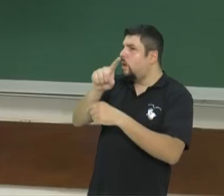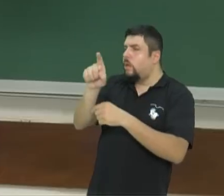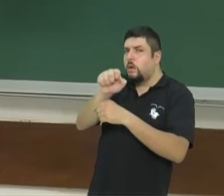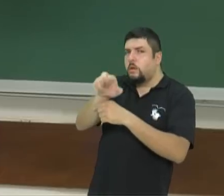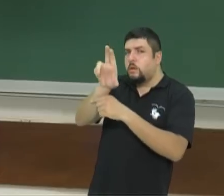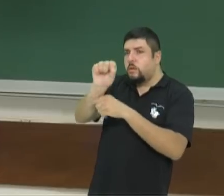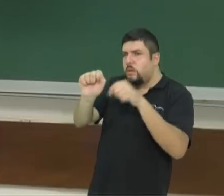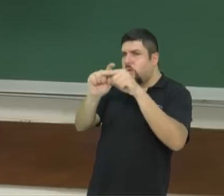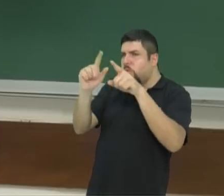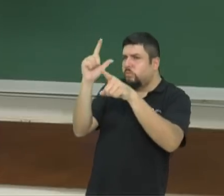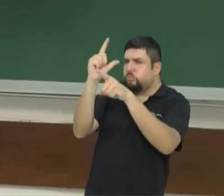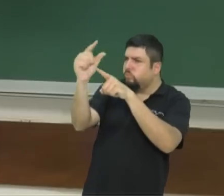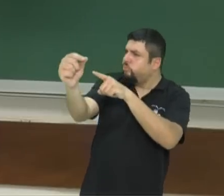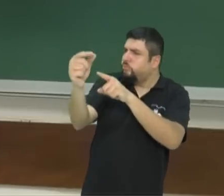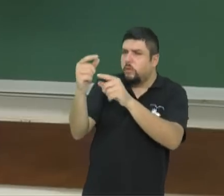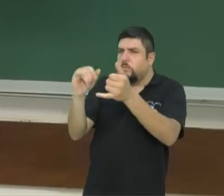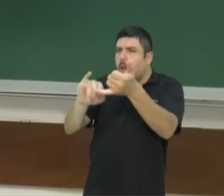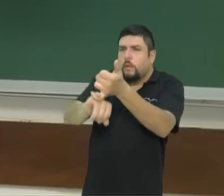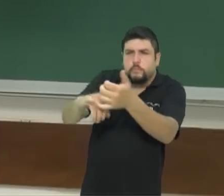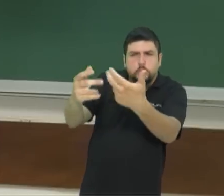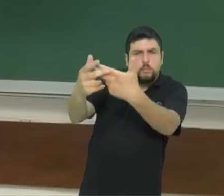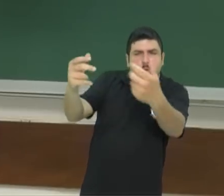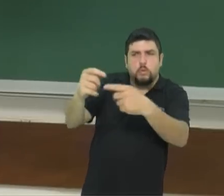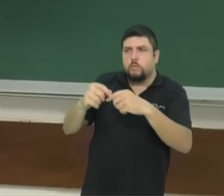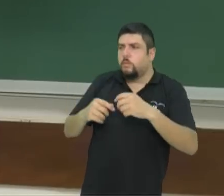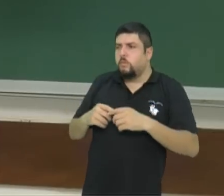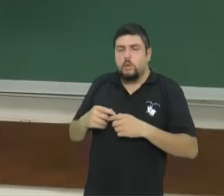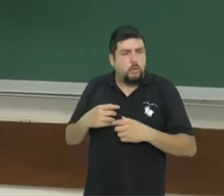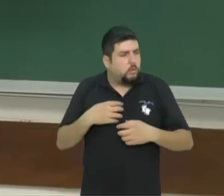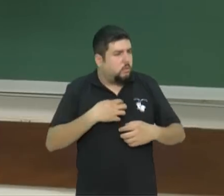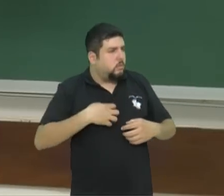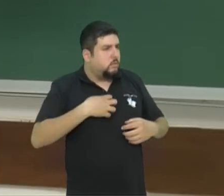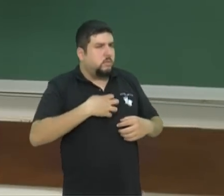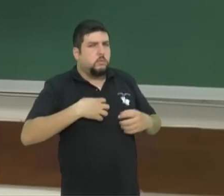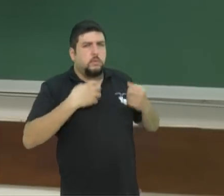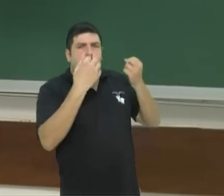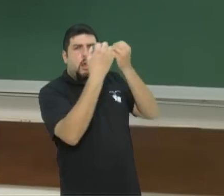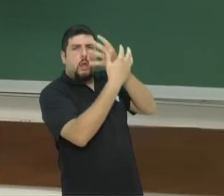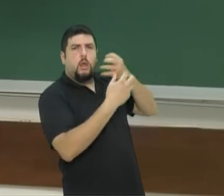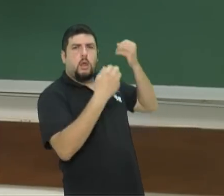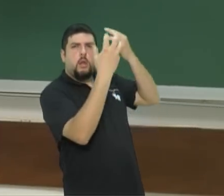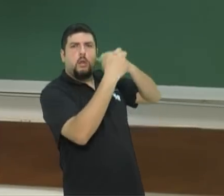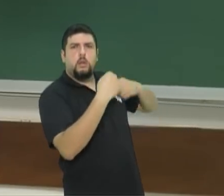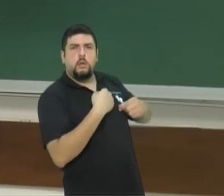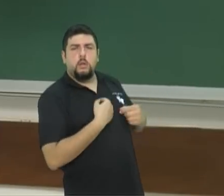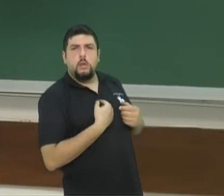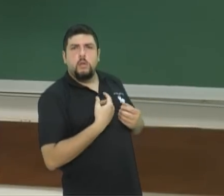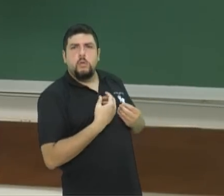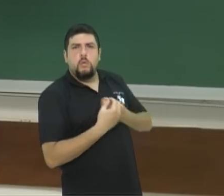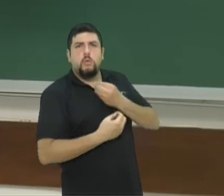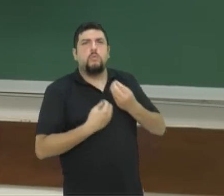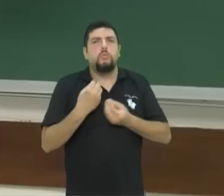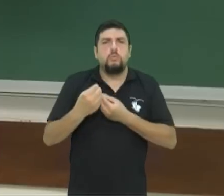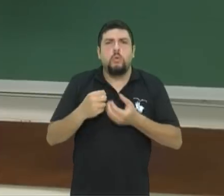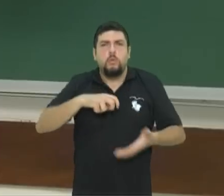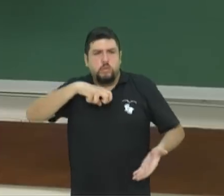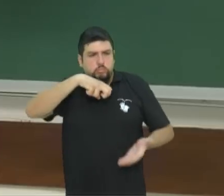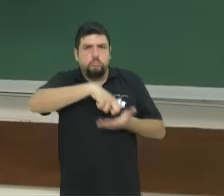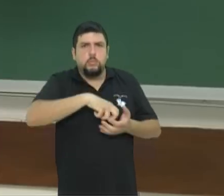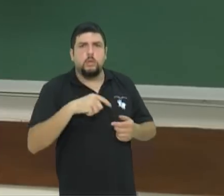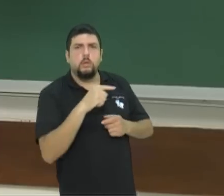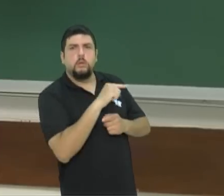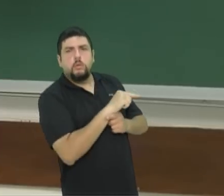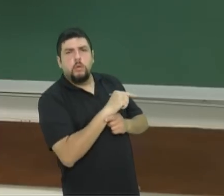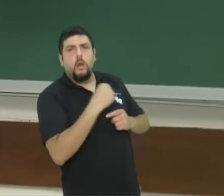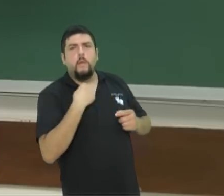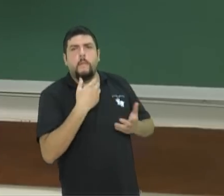marido da Hera. Né? Então, quando ela descobriu, ela ficou furiosa e jogou ali uma penalidade, né, para que